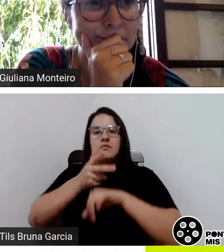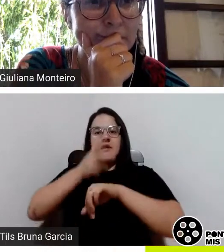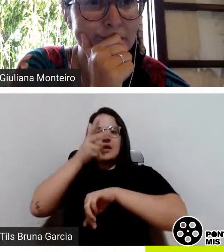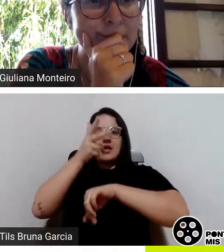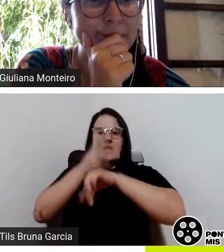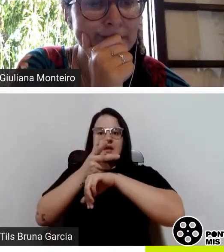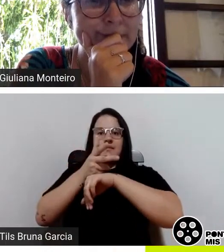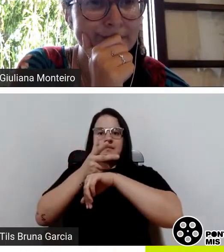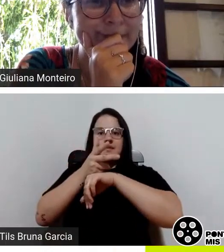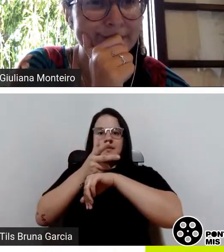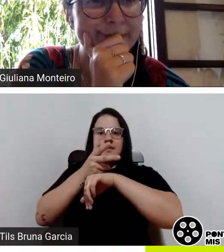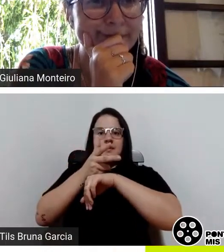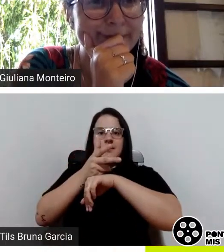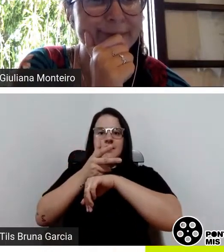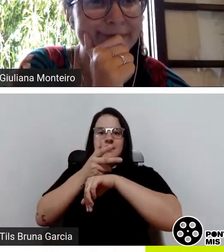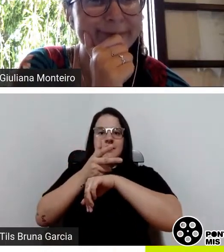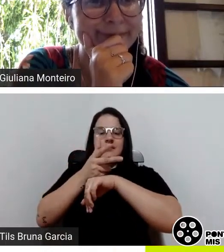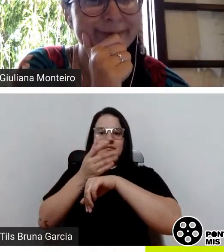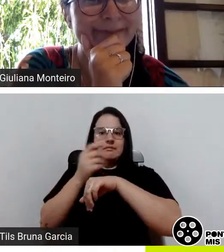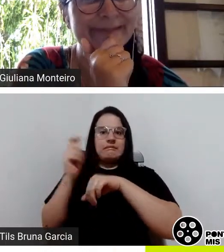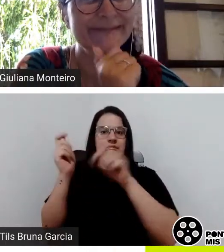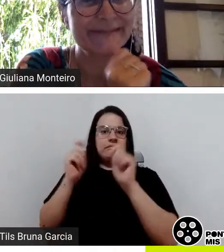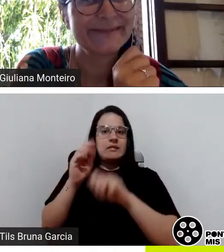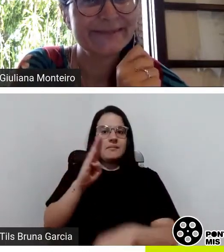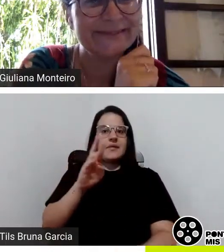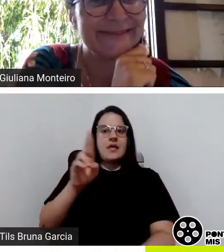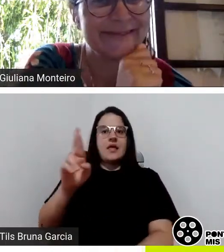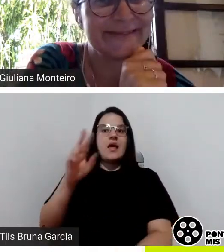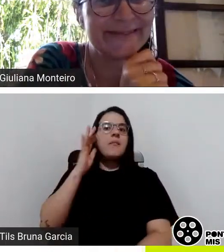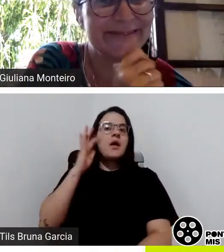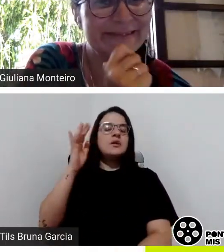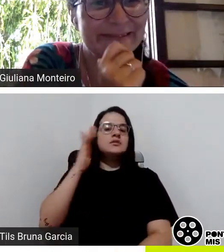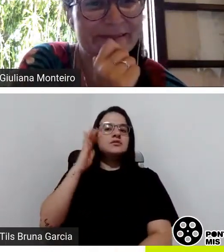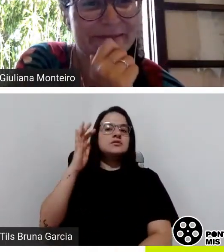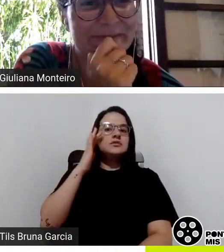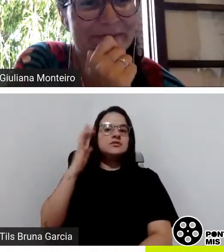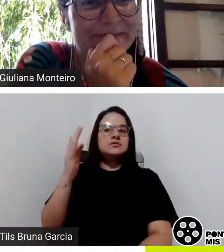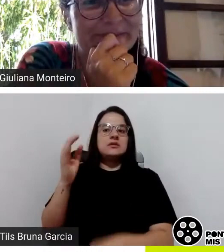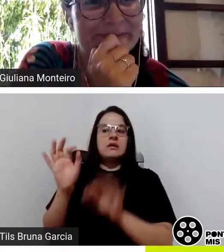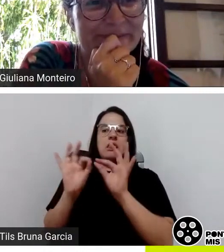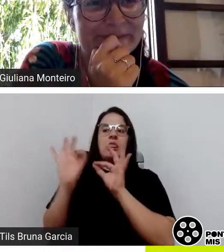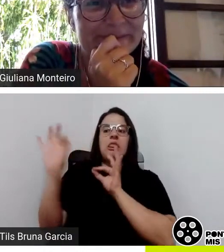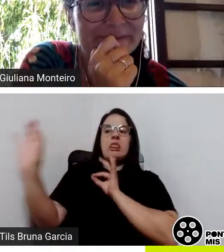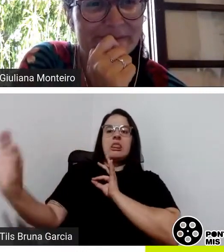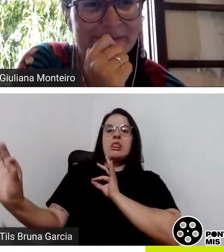fazer uma câmera na mão com uma BL de 40 quilos. Então,